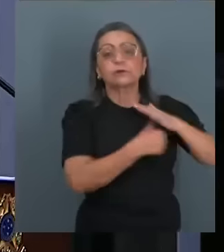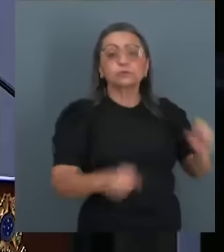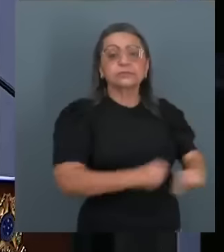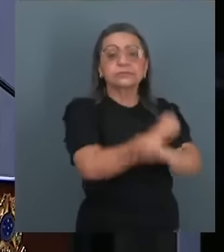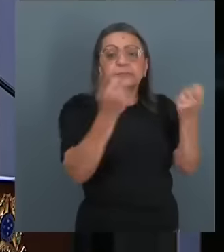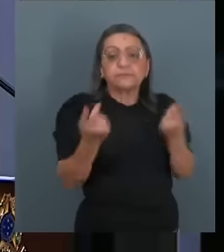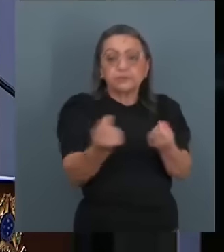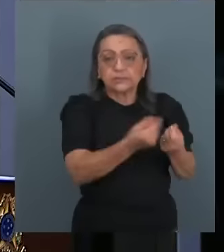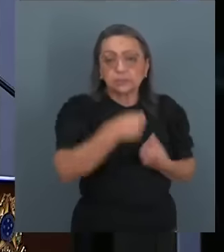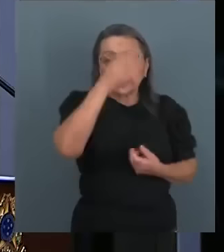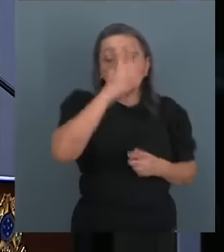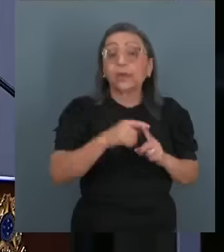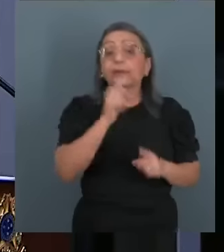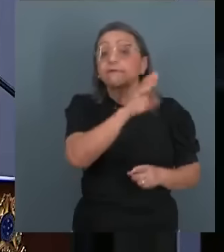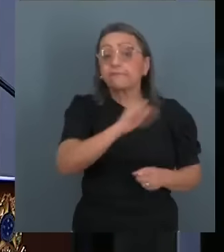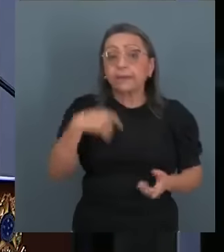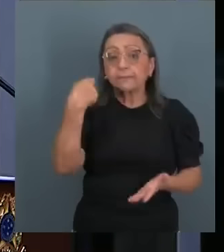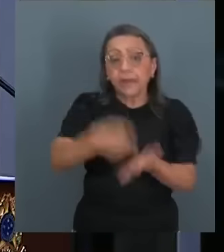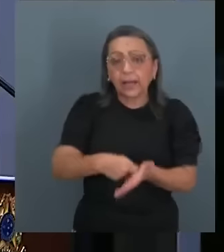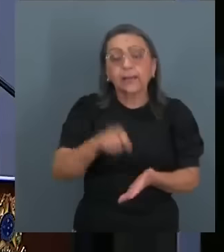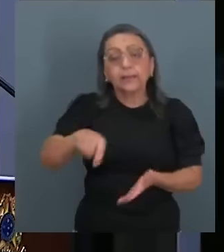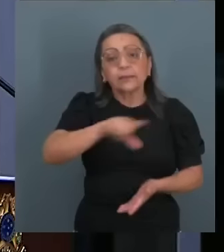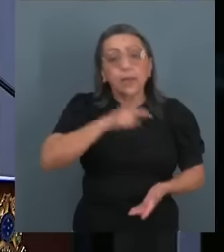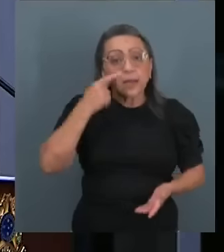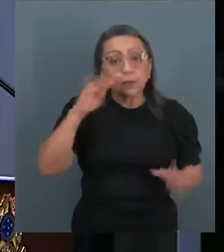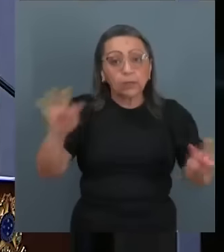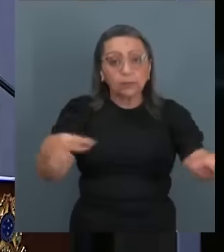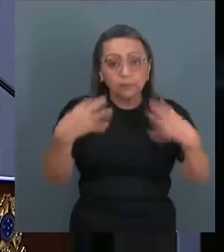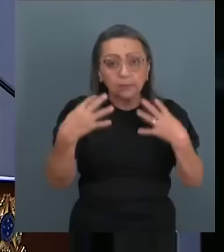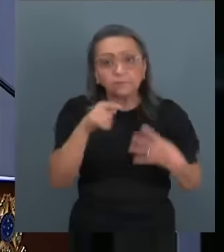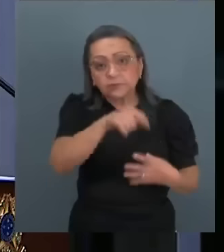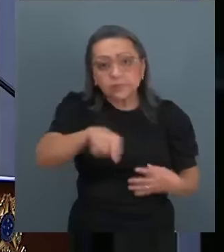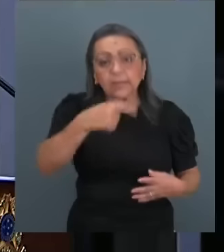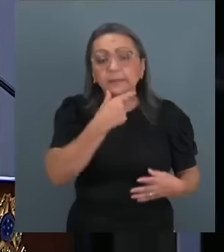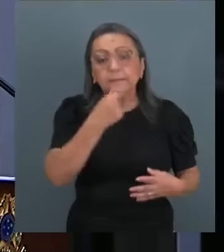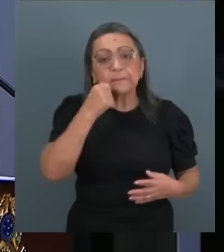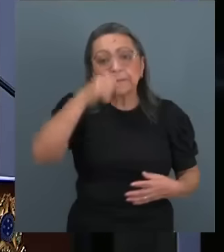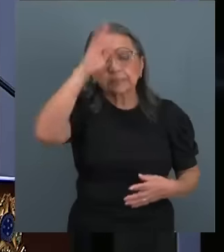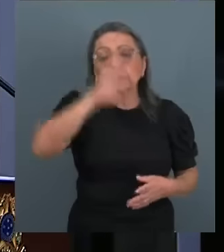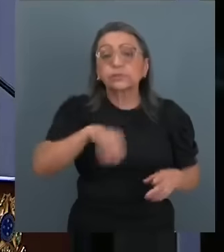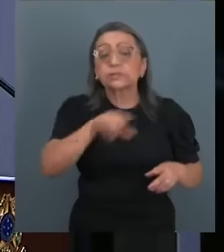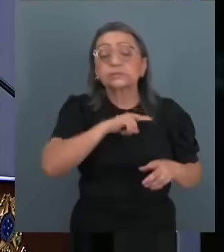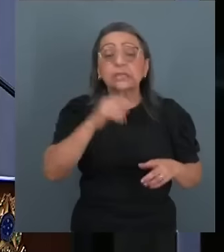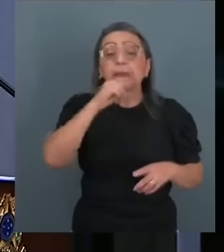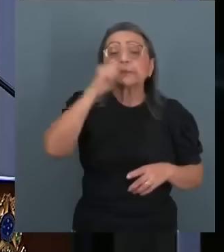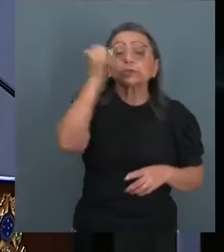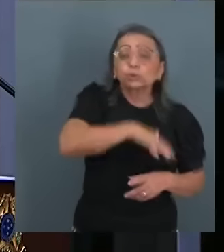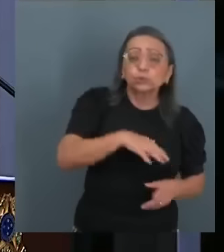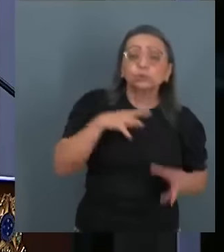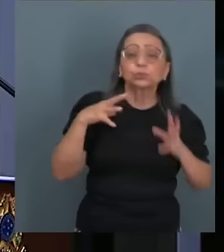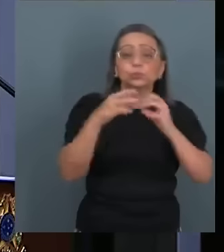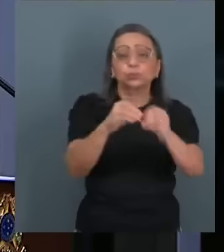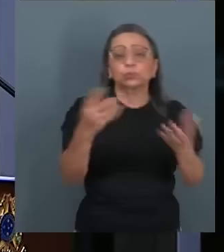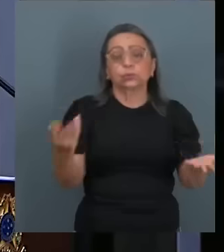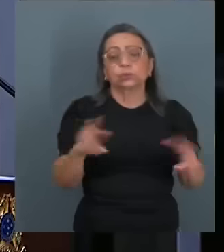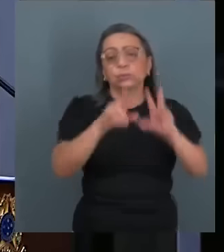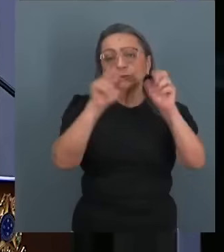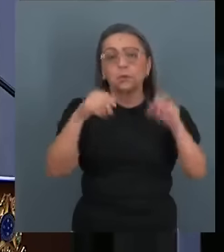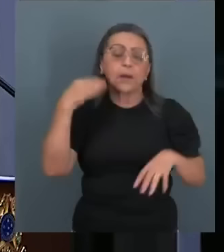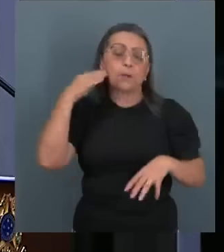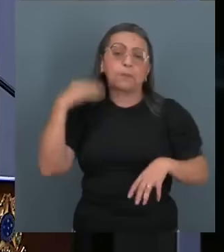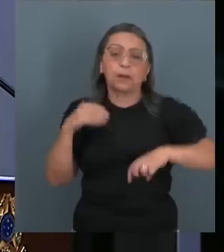Brasil, porque quem vai pagar o pato é quem está nos ouvindo agora. Você, brasileira, brasileiro, desses escândalos todos em relação ao